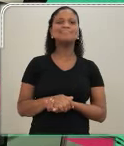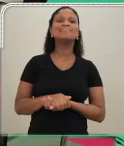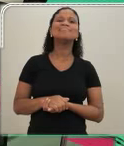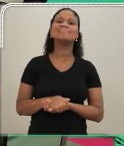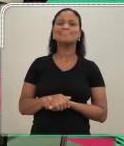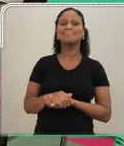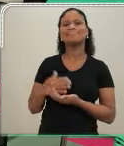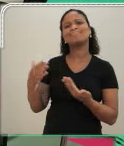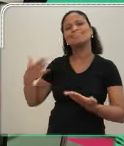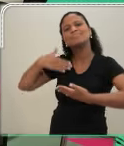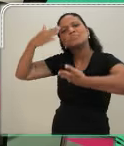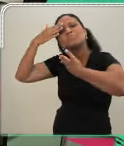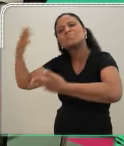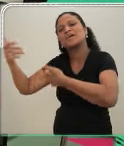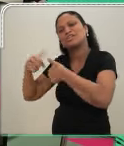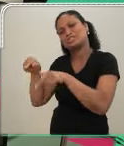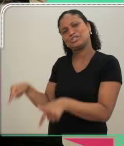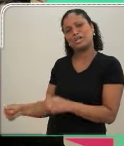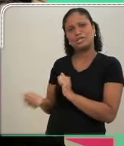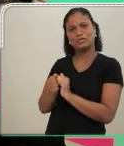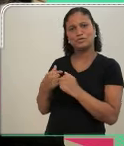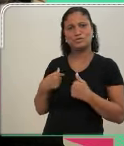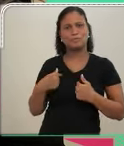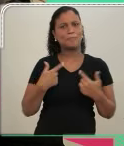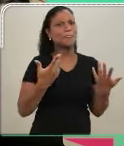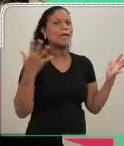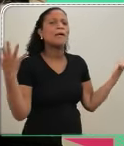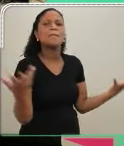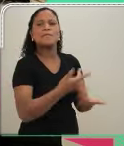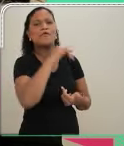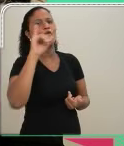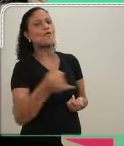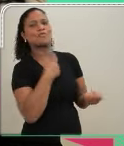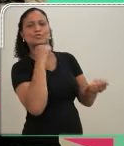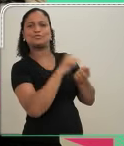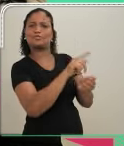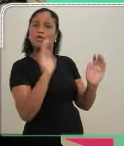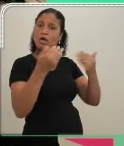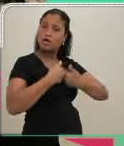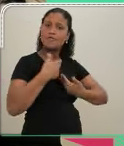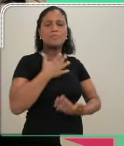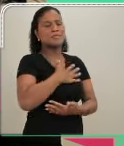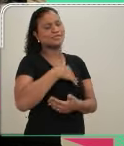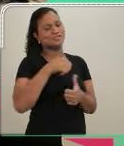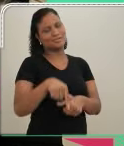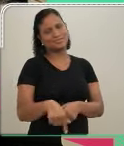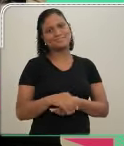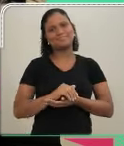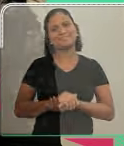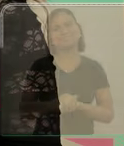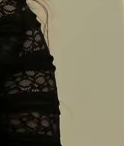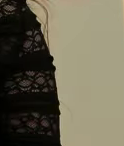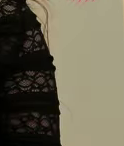muito obrigada por estar aqui com a gente hoje. É sempre maravilhoso ter a oportunidade de falar sobre autismo. Foi um grande prazer estar aqui, sem dúvida.